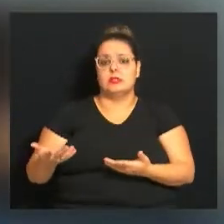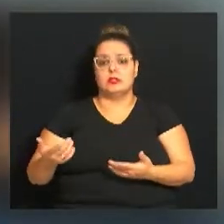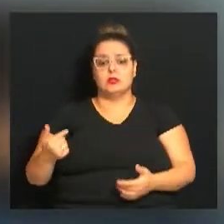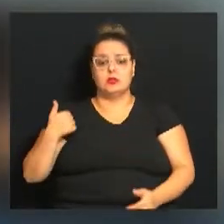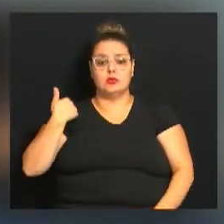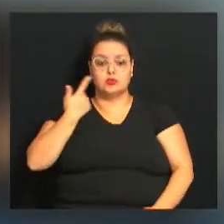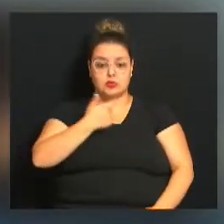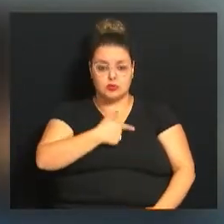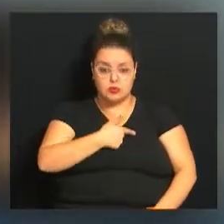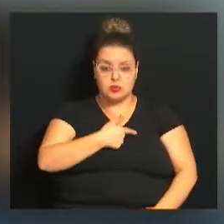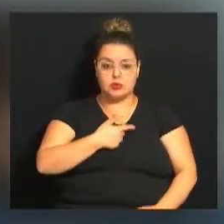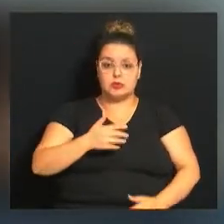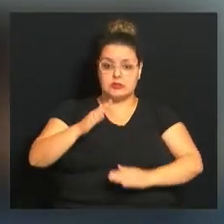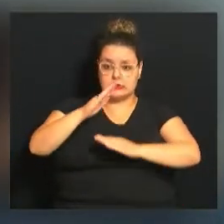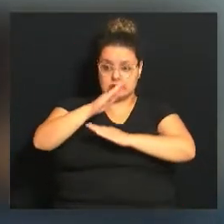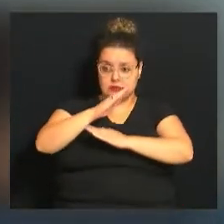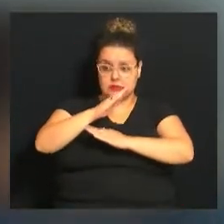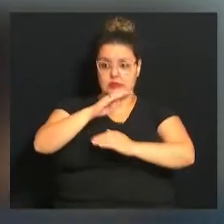Câmara, já